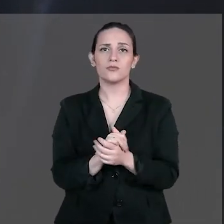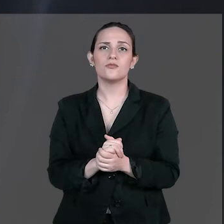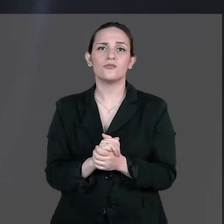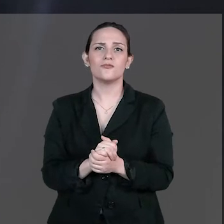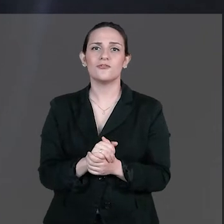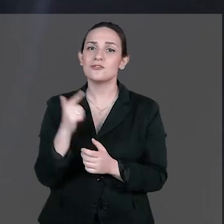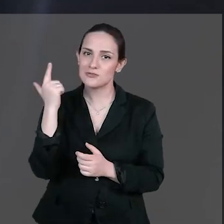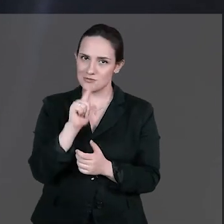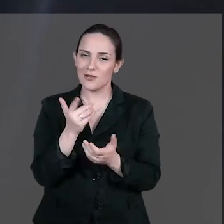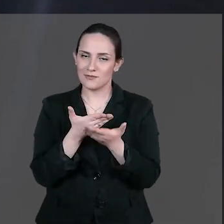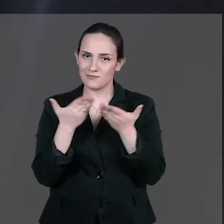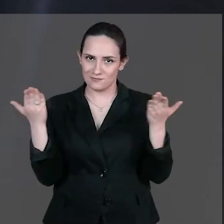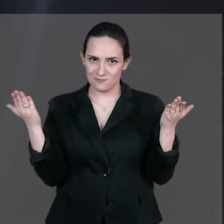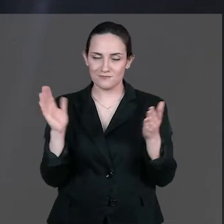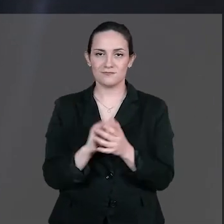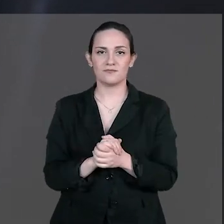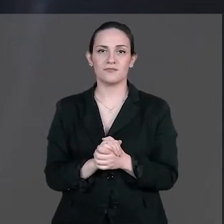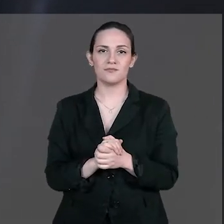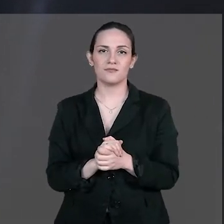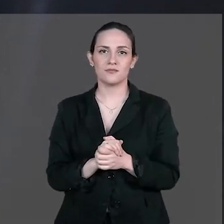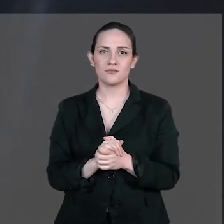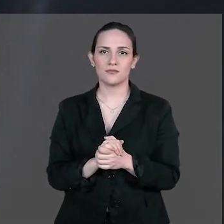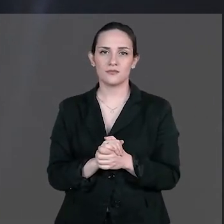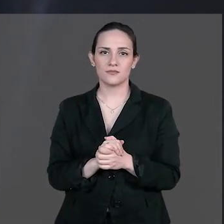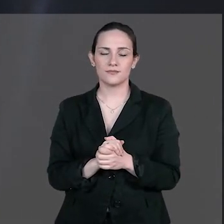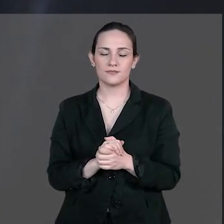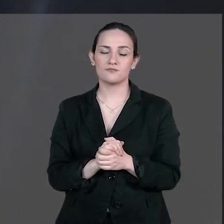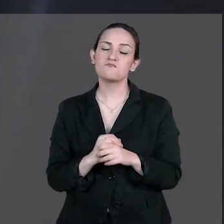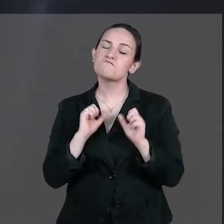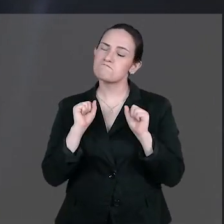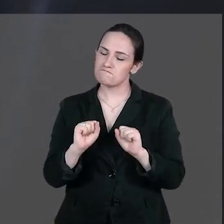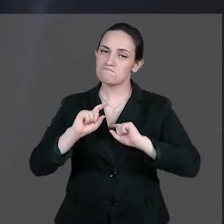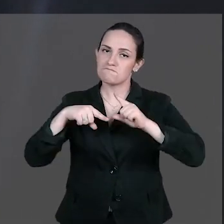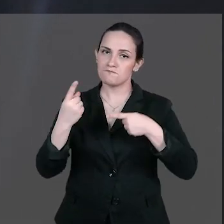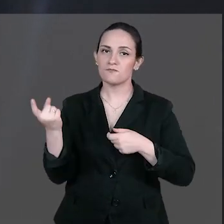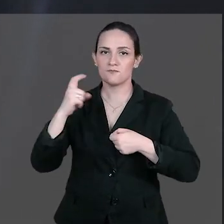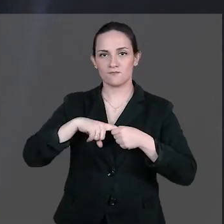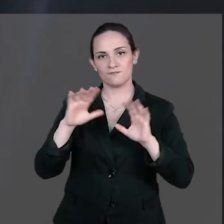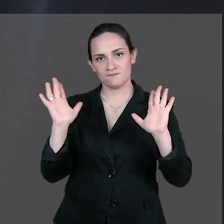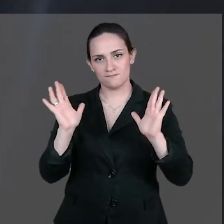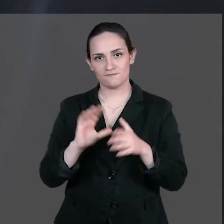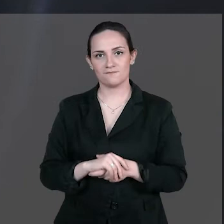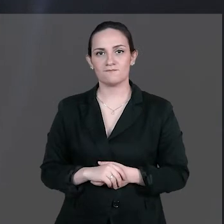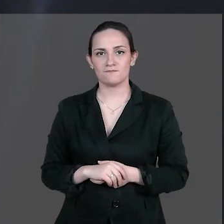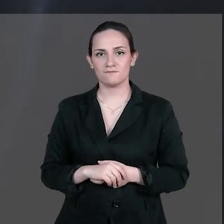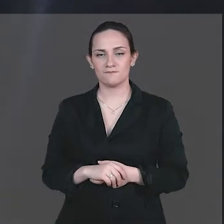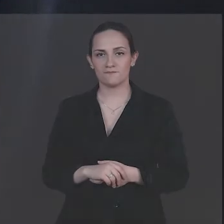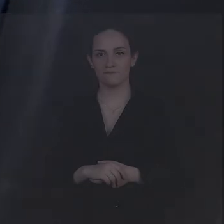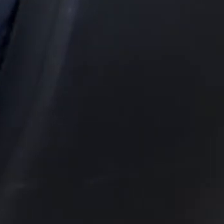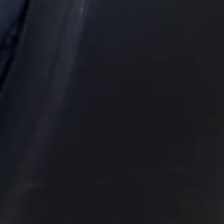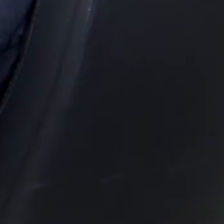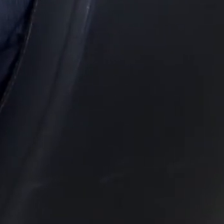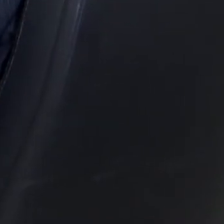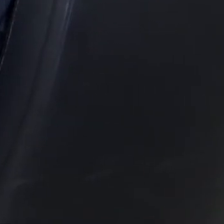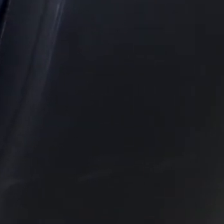Assembleia Legislativa de Mato Grosso do Sul estão passando no vídeo nesse exato momento. Nos vemos numa próxima. Até lá!